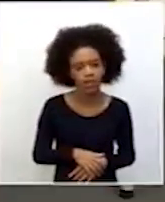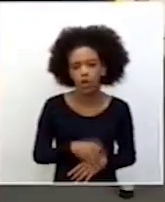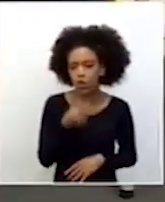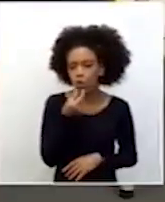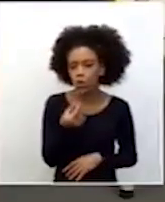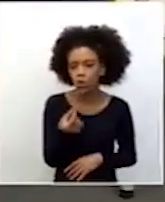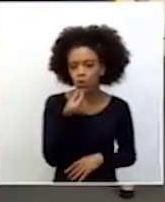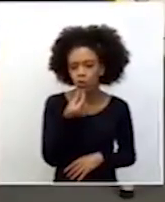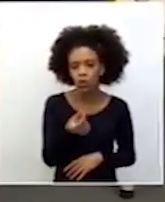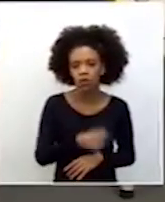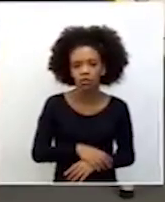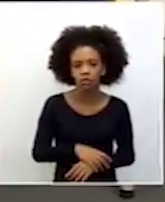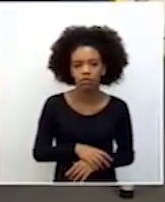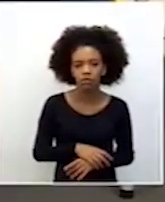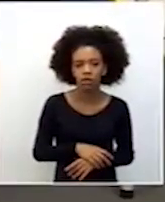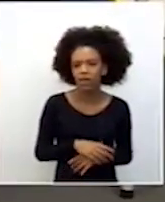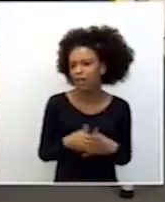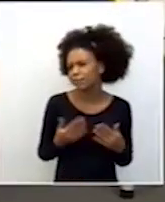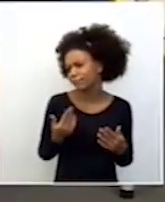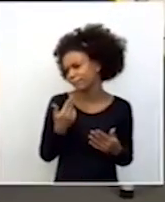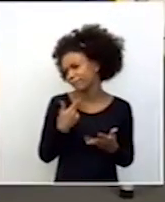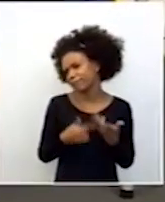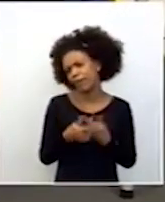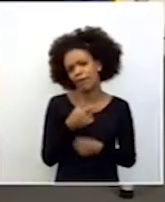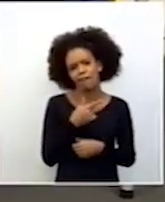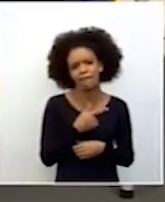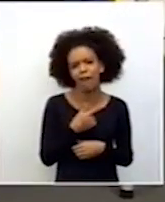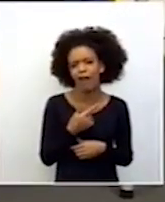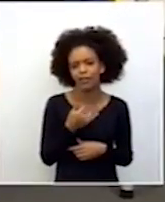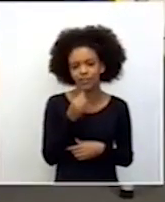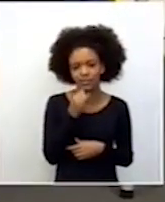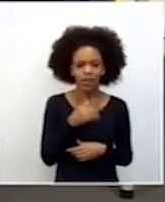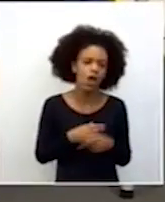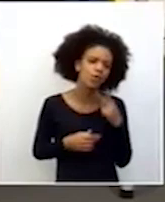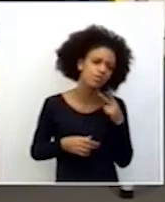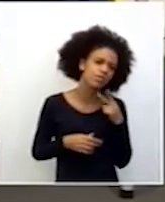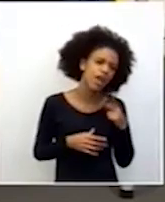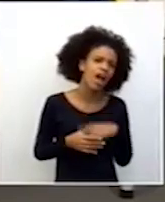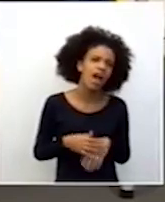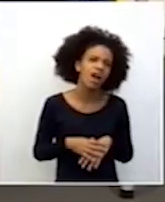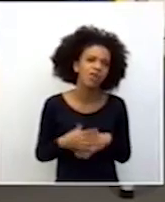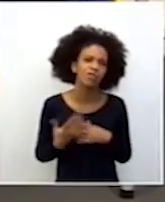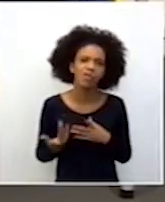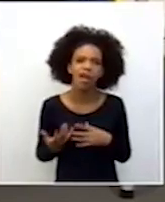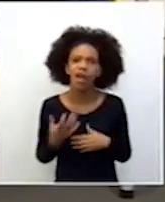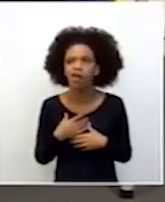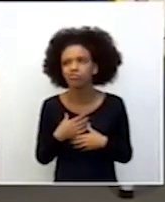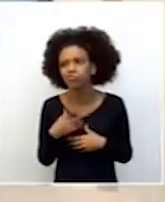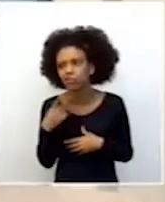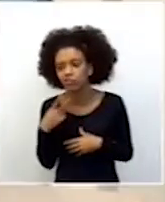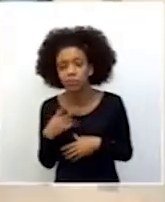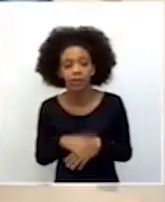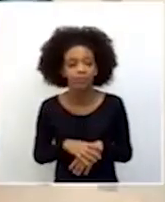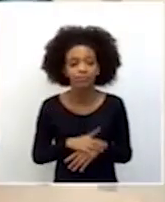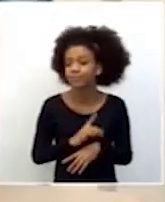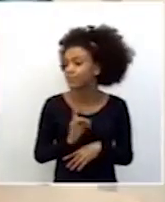daí é... Eles dão vários exemplos. É um cigarro, não sei o quê, é o ato de fumar. Eles dão vários... E eu falo,